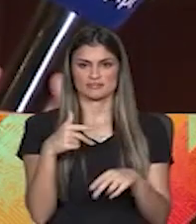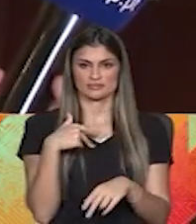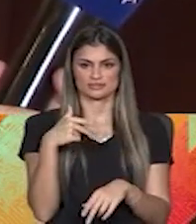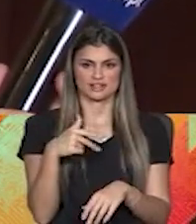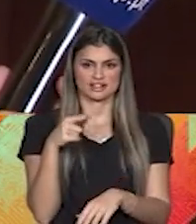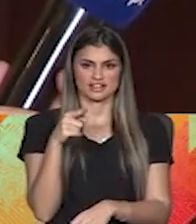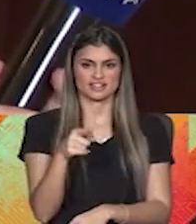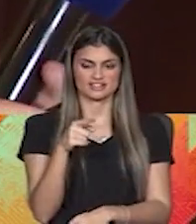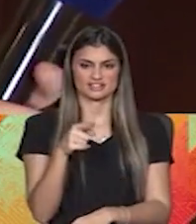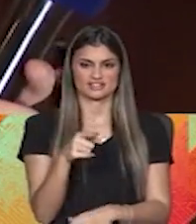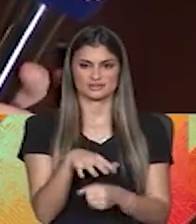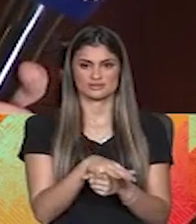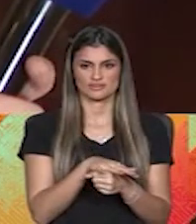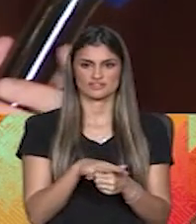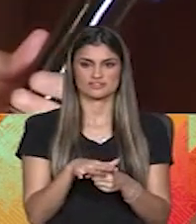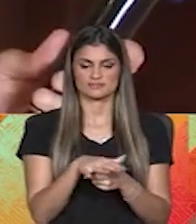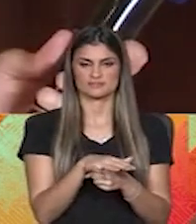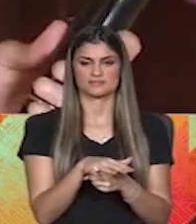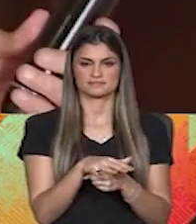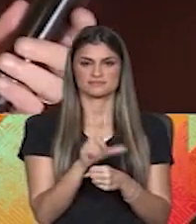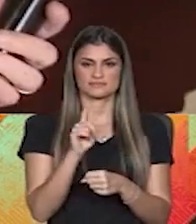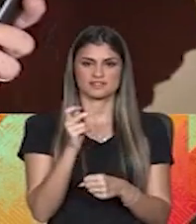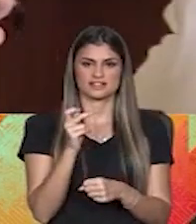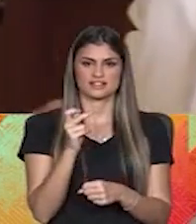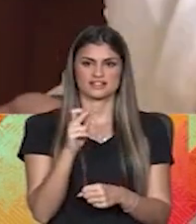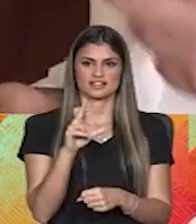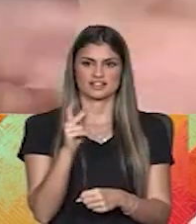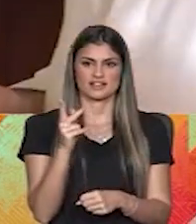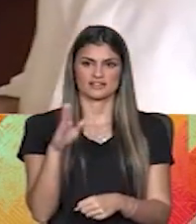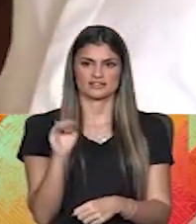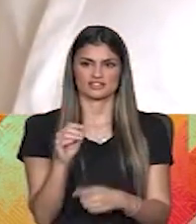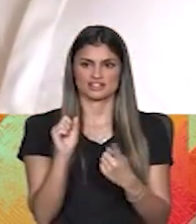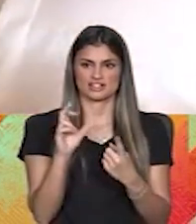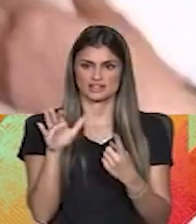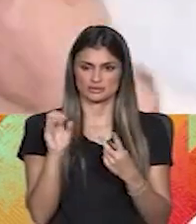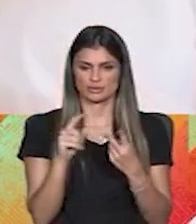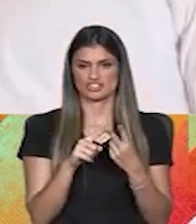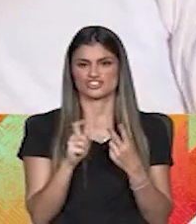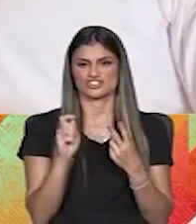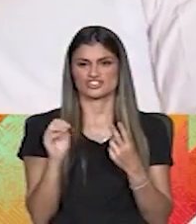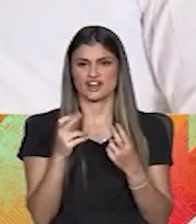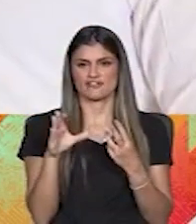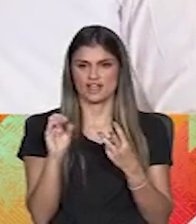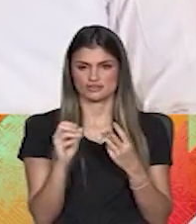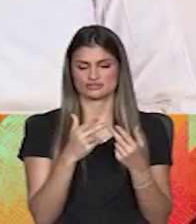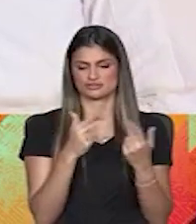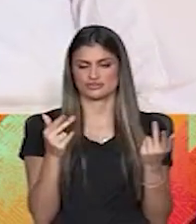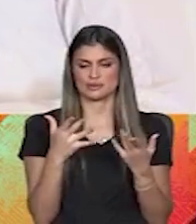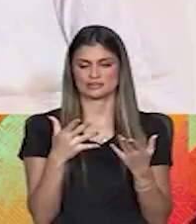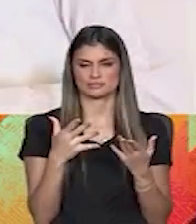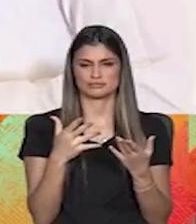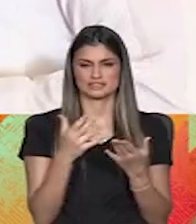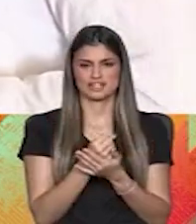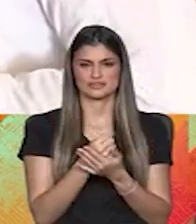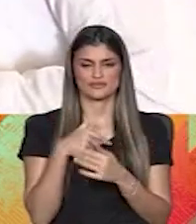este tipo de alimentos também têm grelo e cara velho e tem outro tipo de insetos